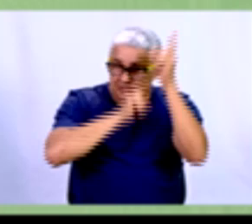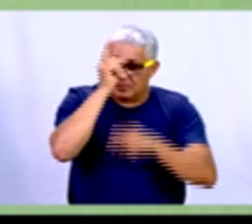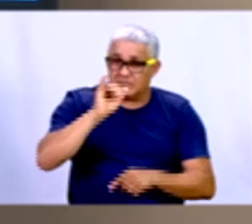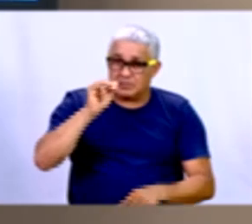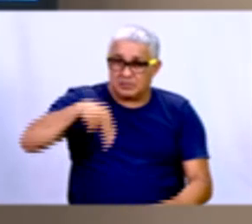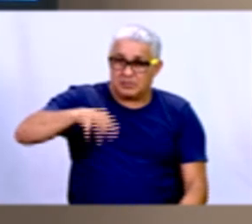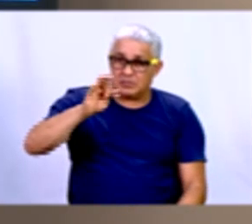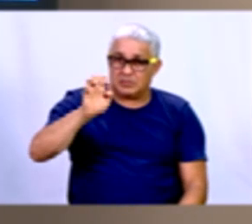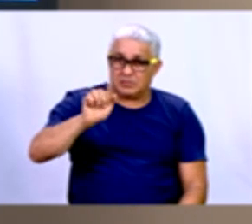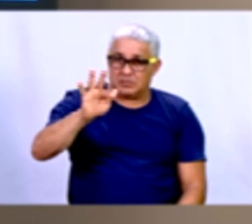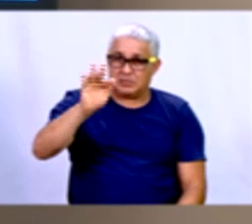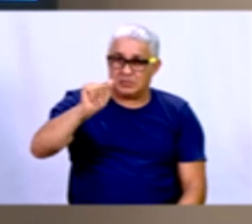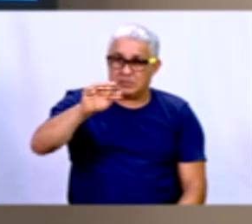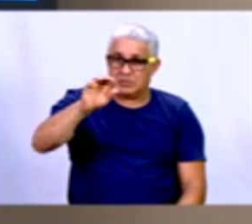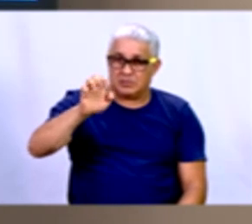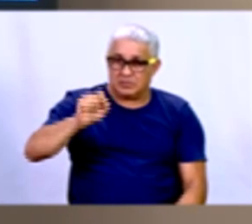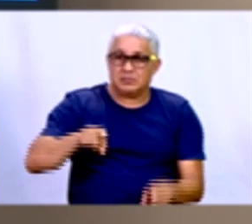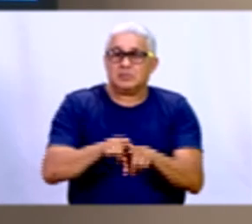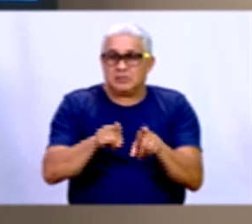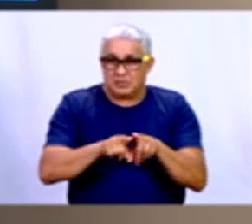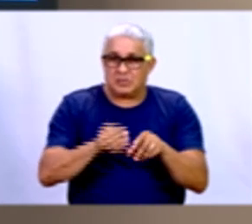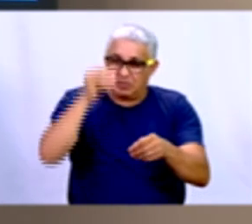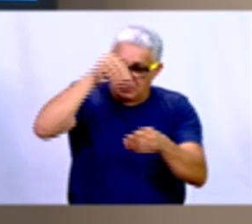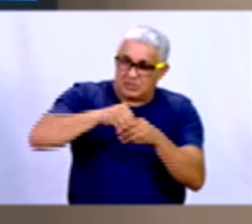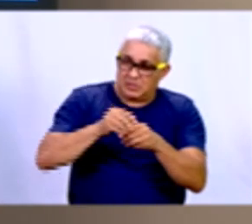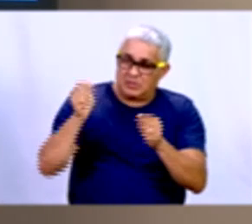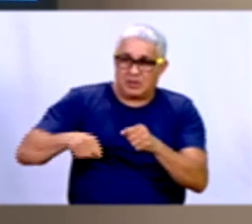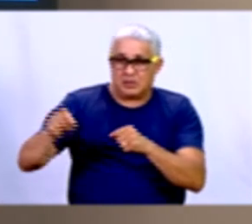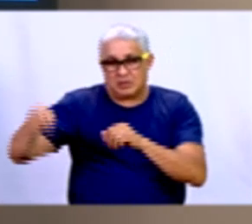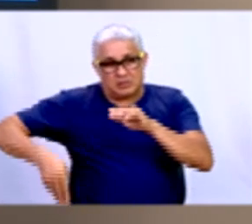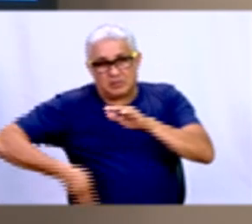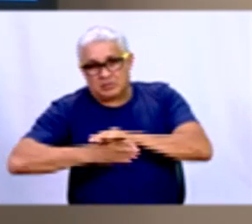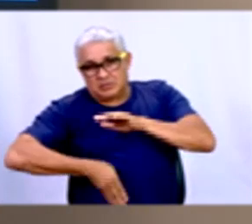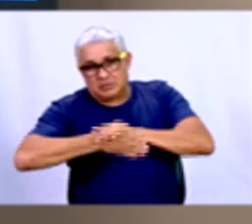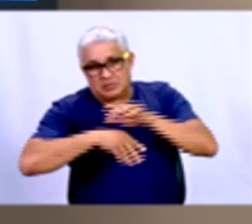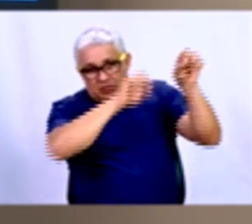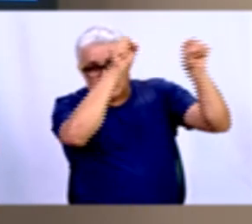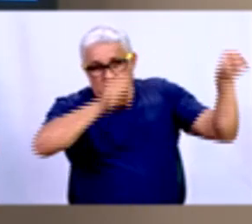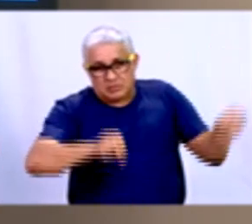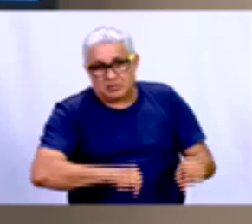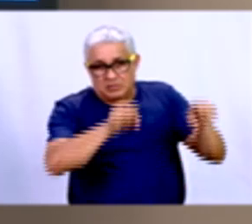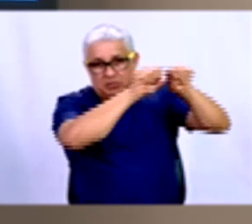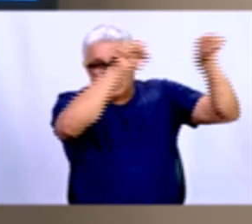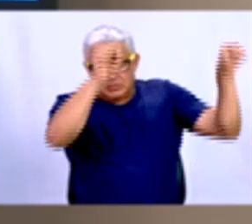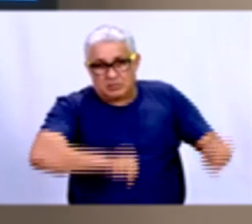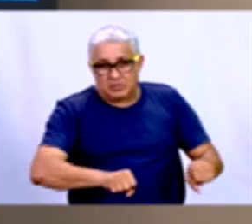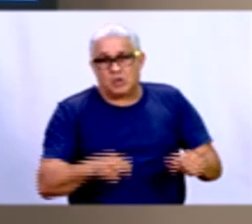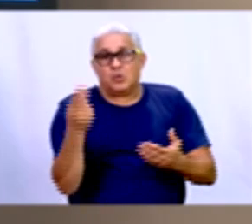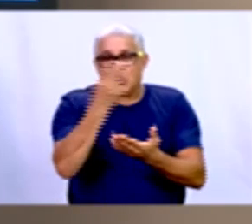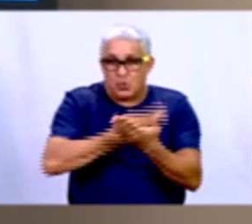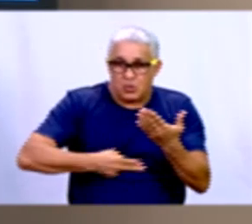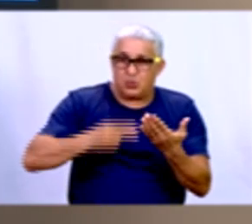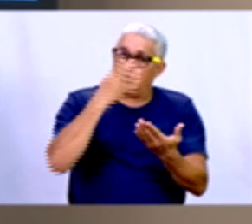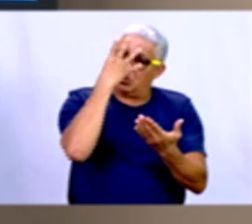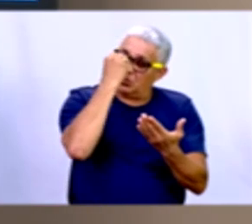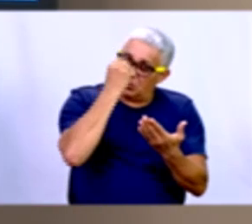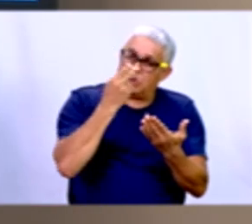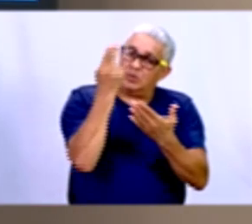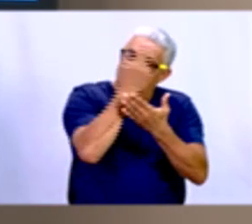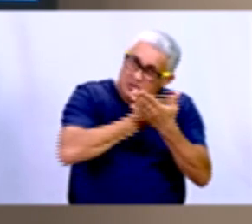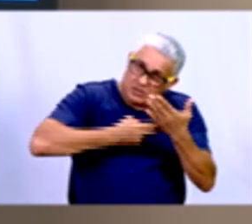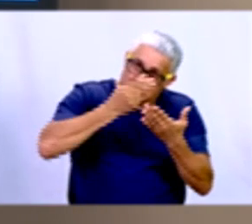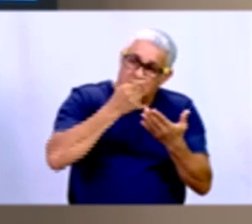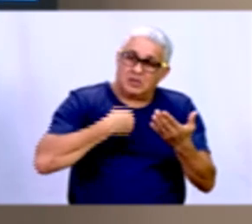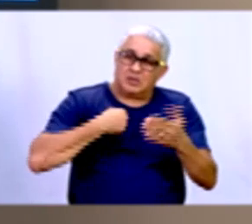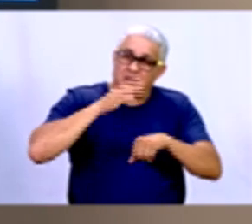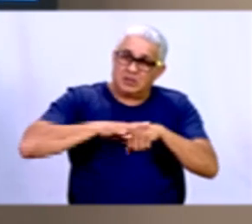fazer com que os elementos de interação facilitem o acesso do usuário. Por exemplo, o uso de imagens. Será que as imagens que eu vou utilizar no